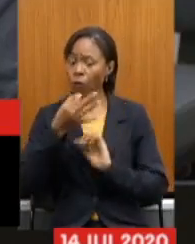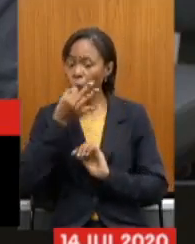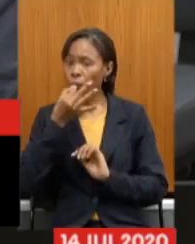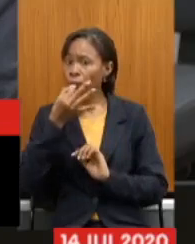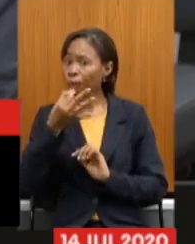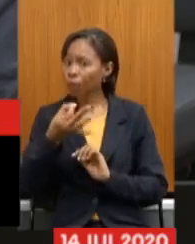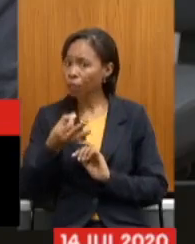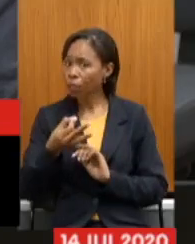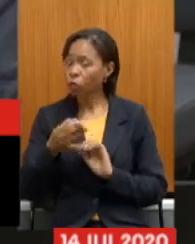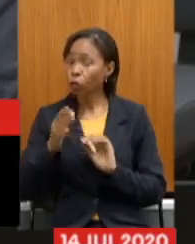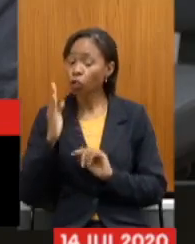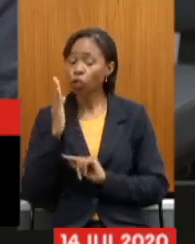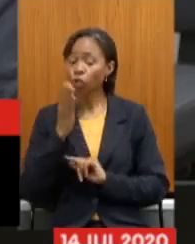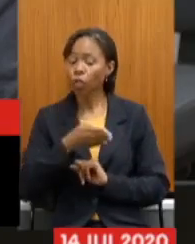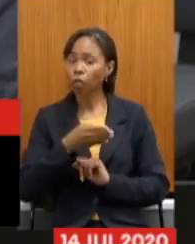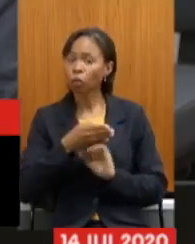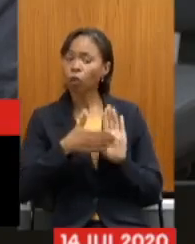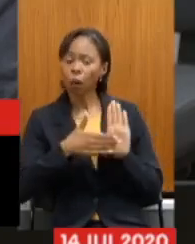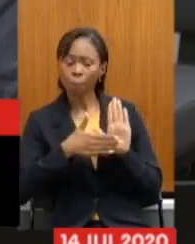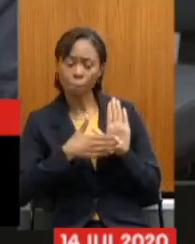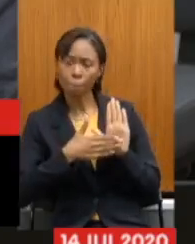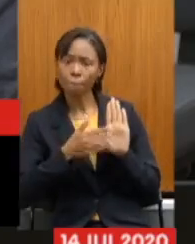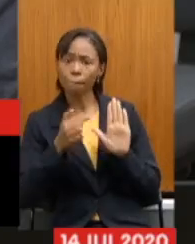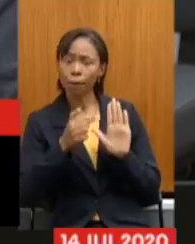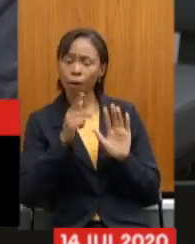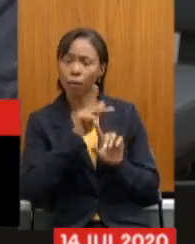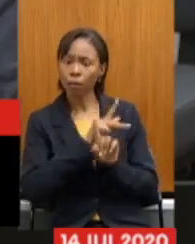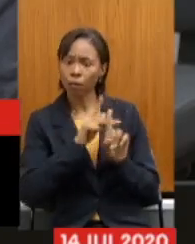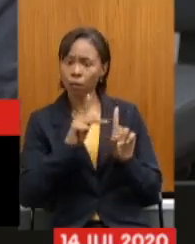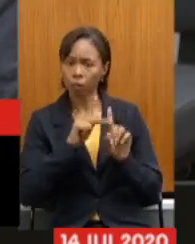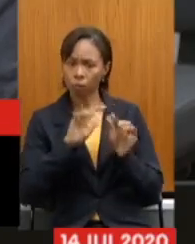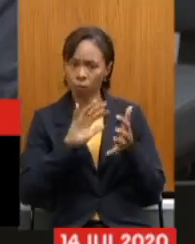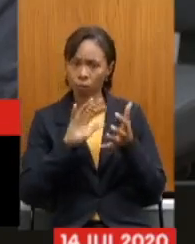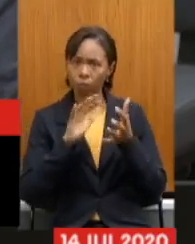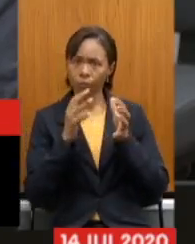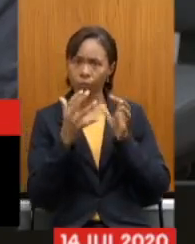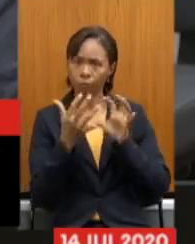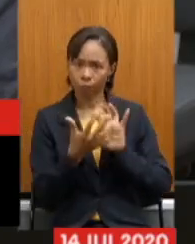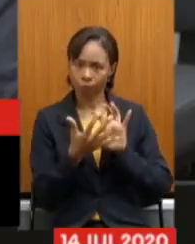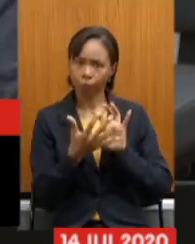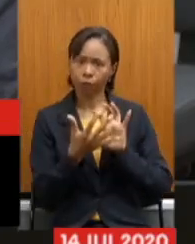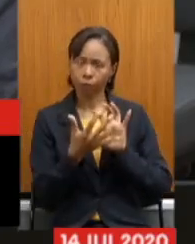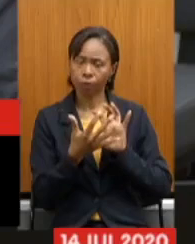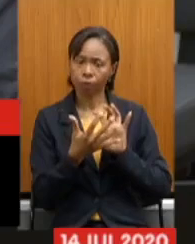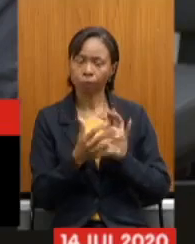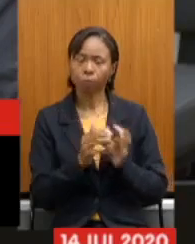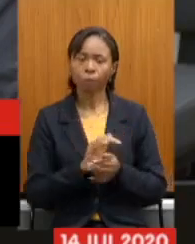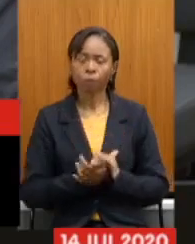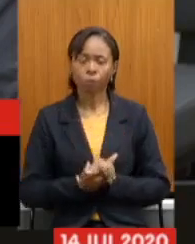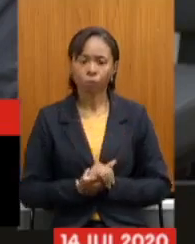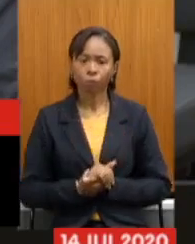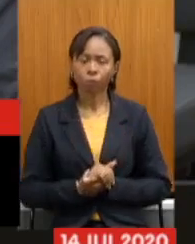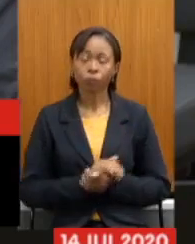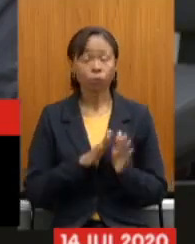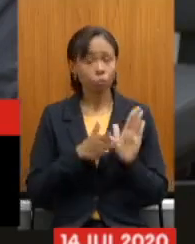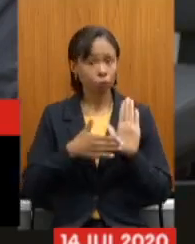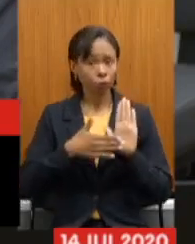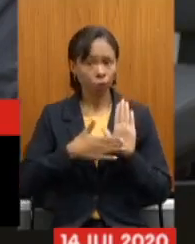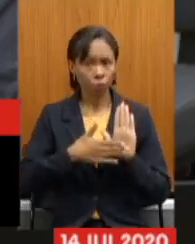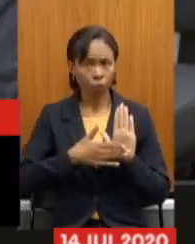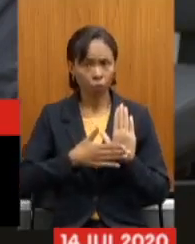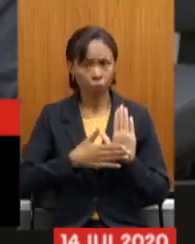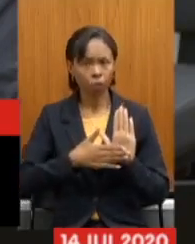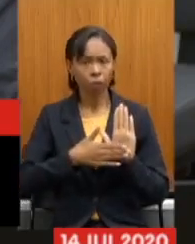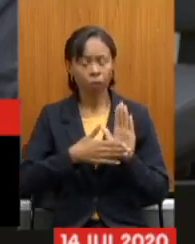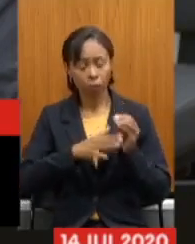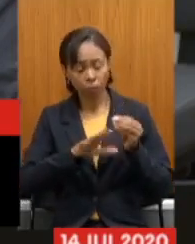nas proposições que trazem a proposta da reforma da Previdência, a saber, a proposta de